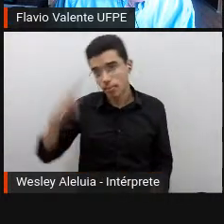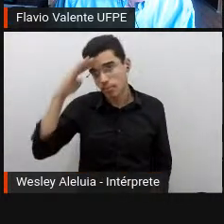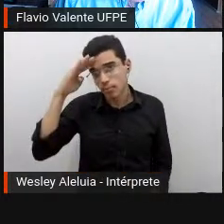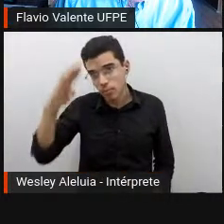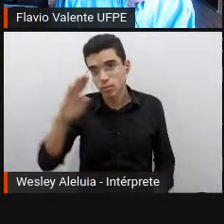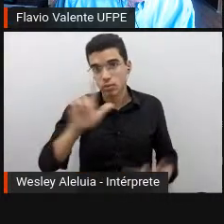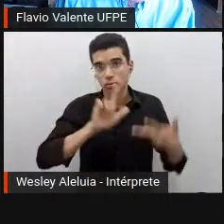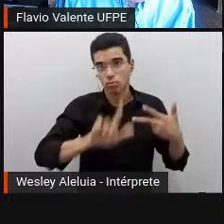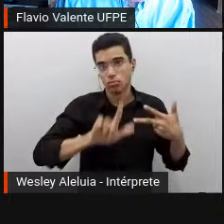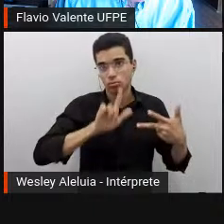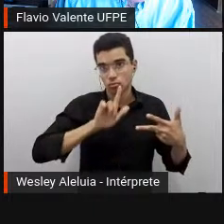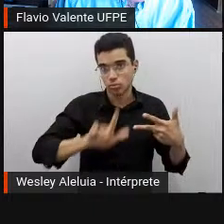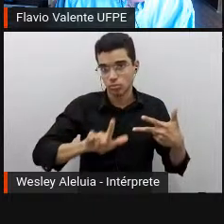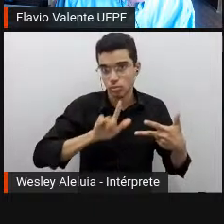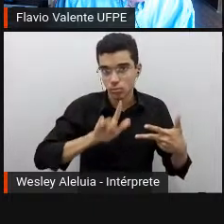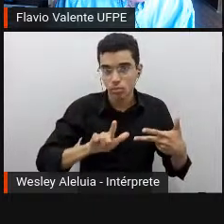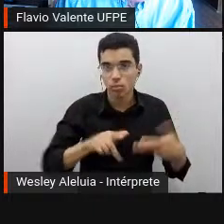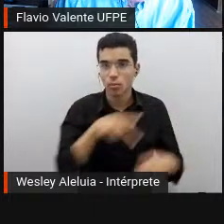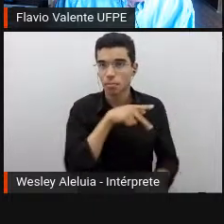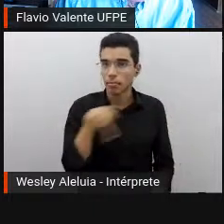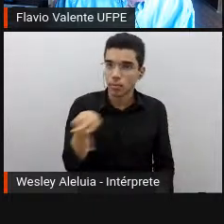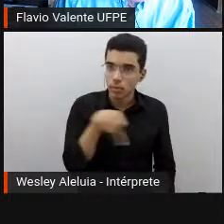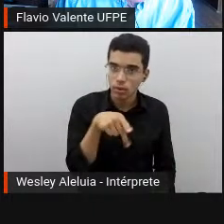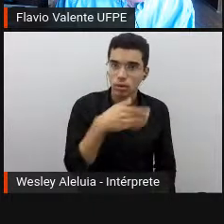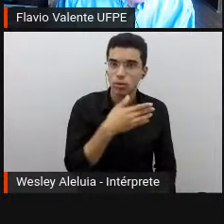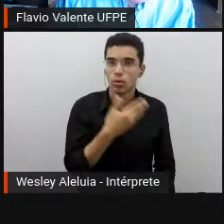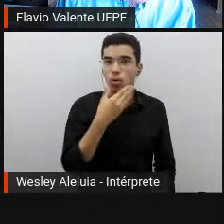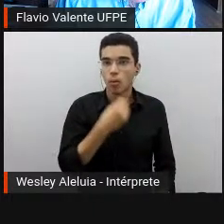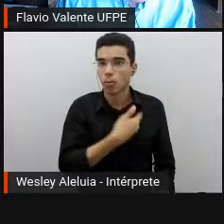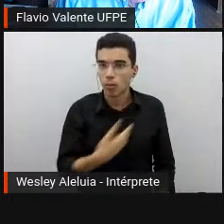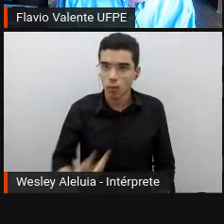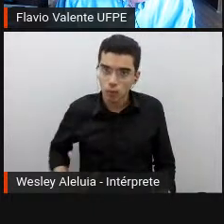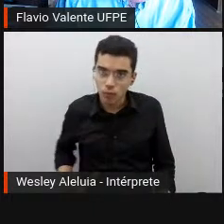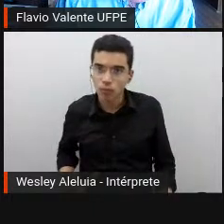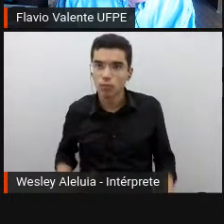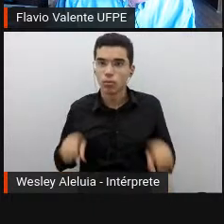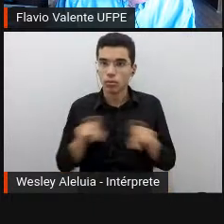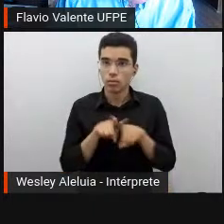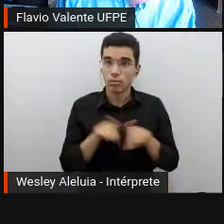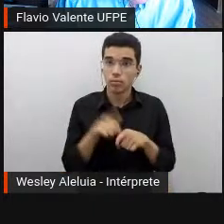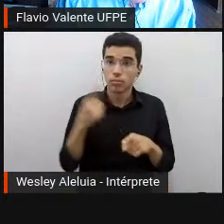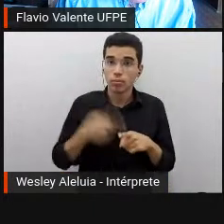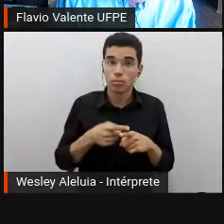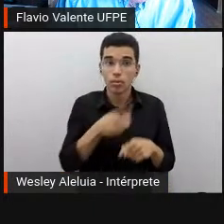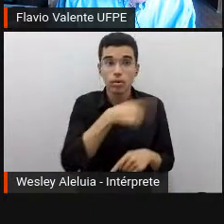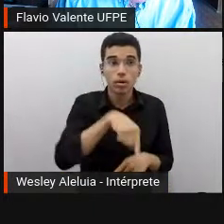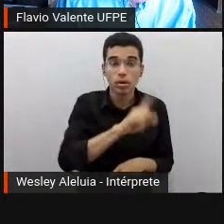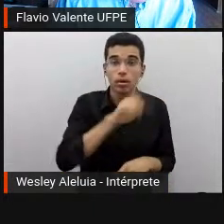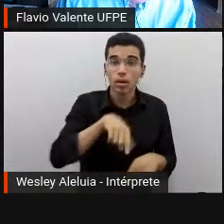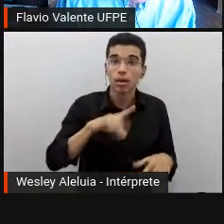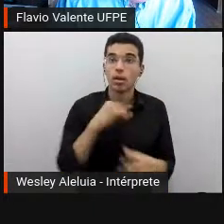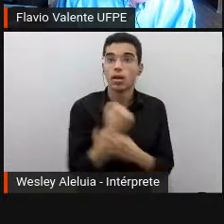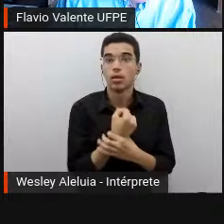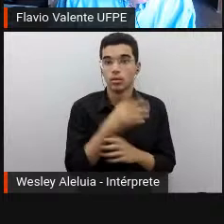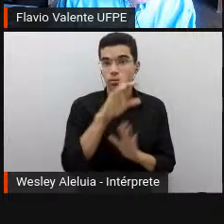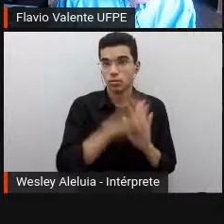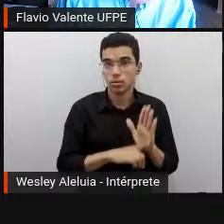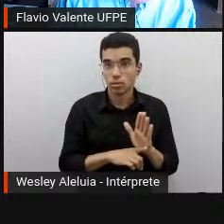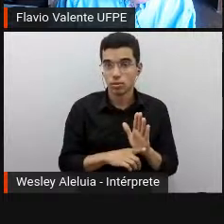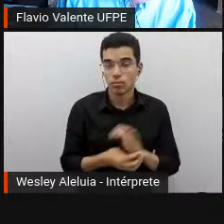meio da implantação de políticas e programas públicos e prestação de serviços públicos garantidores de direito. Agora, se o